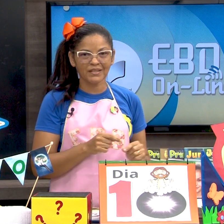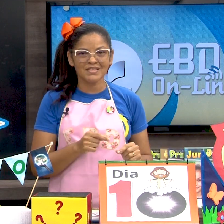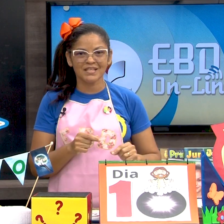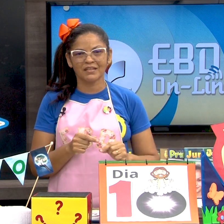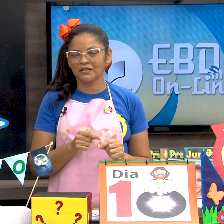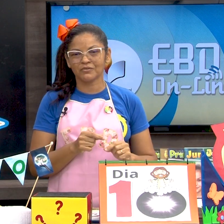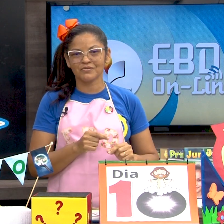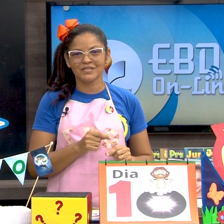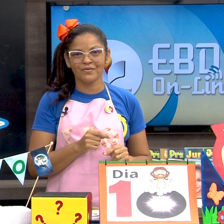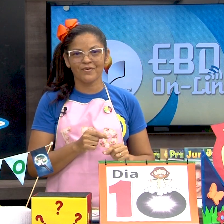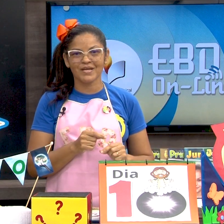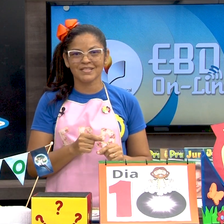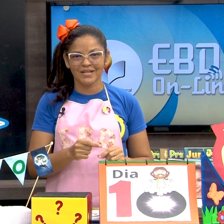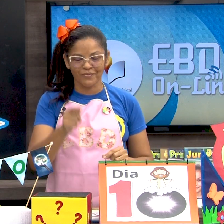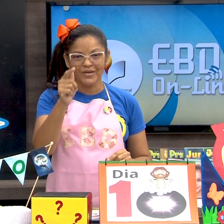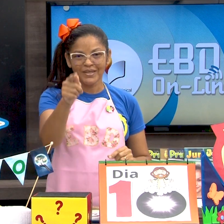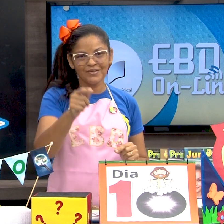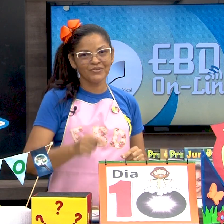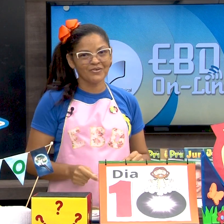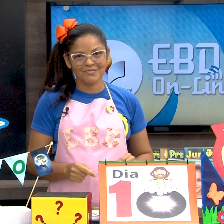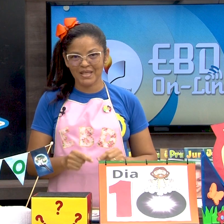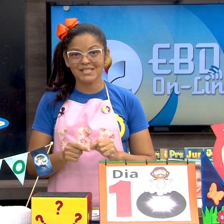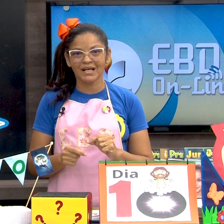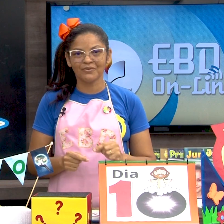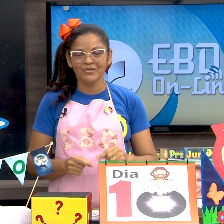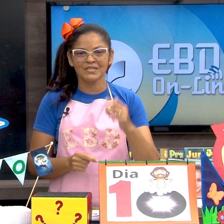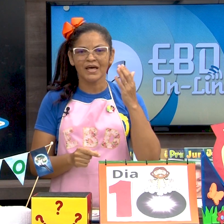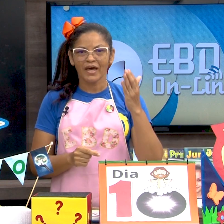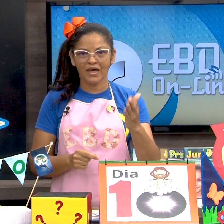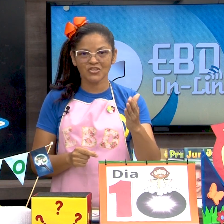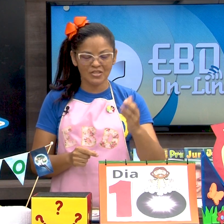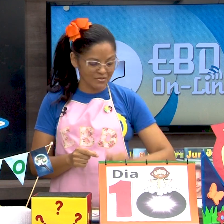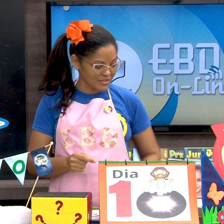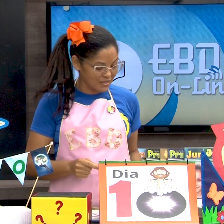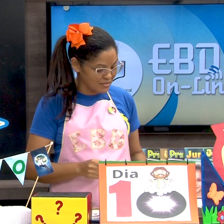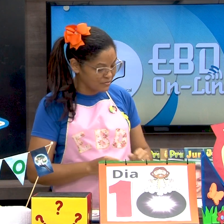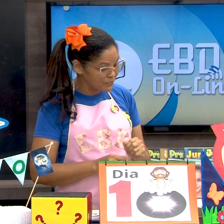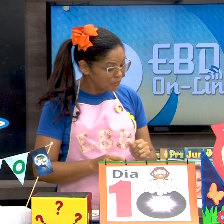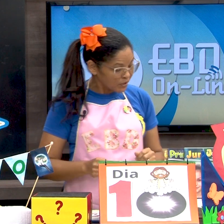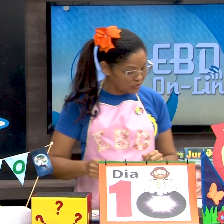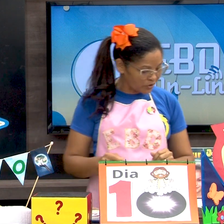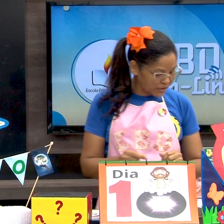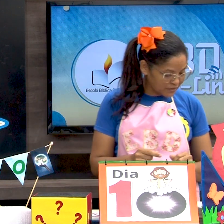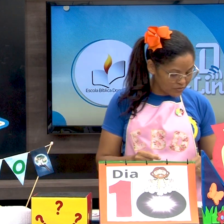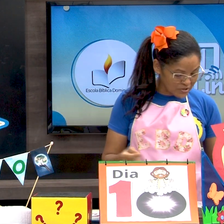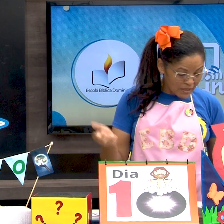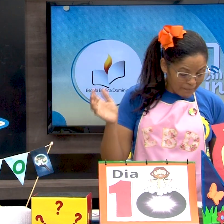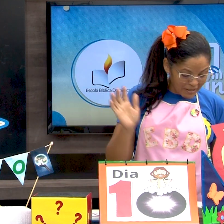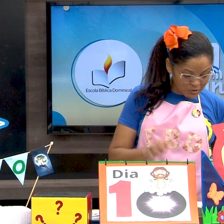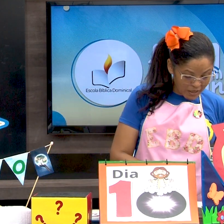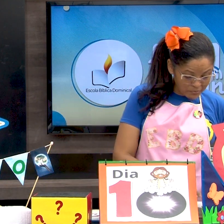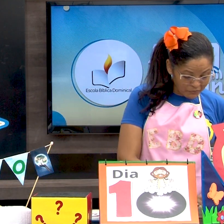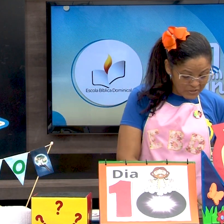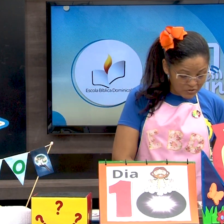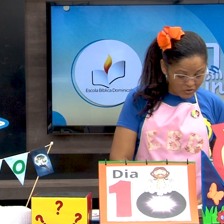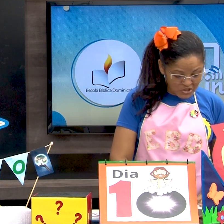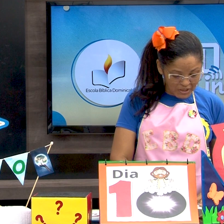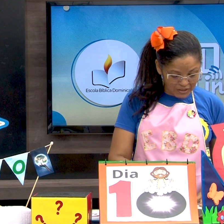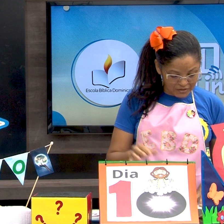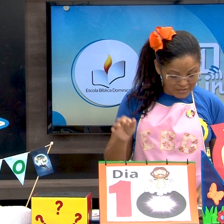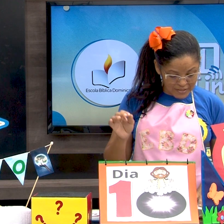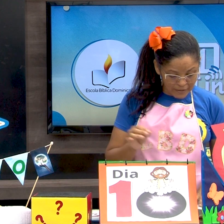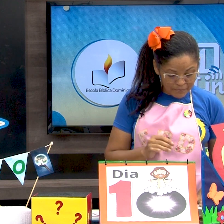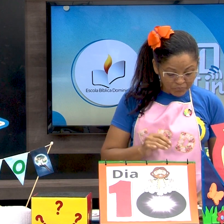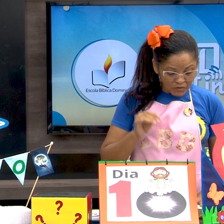resplandecer dentro do seu coração e o nome dessa luz é Jesus Cristo glória a Deus mas caro Professor